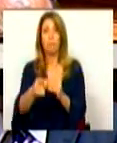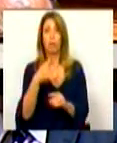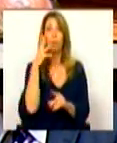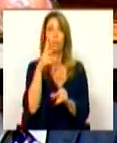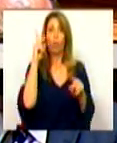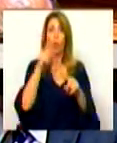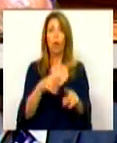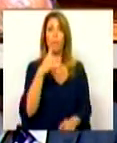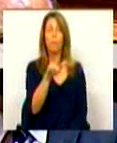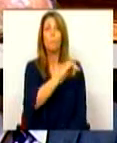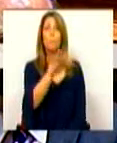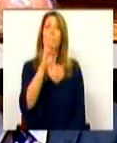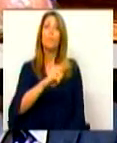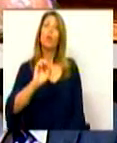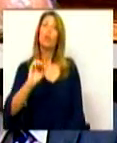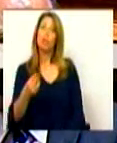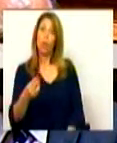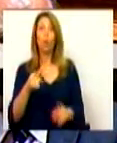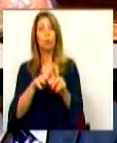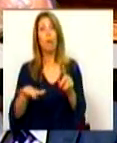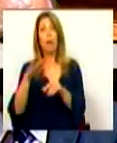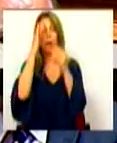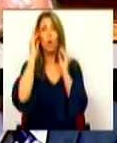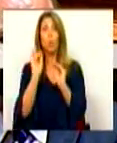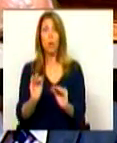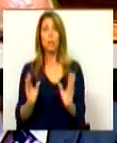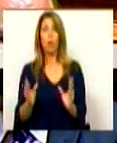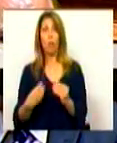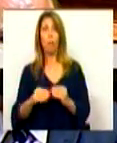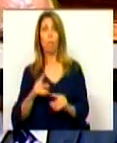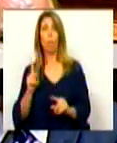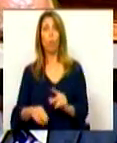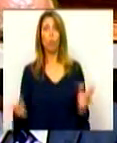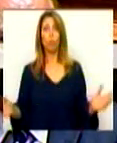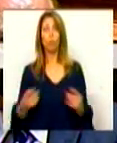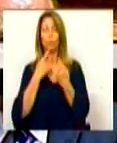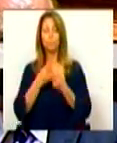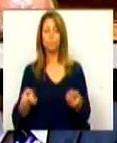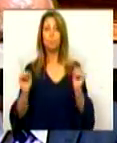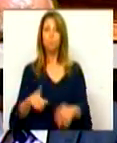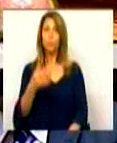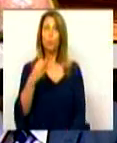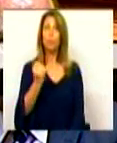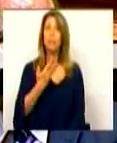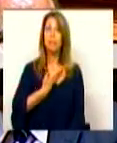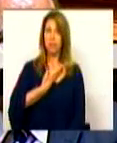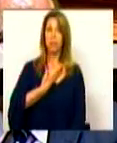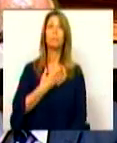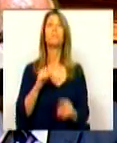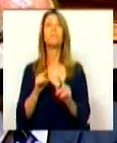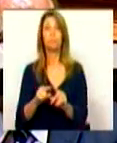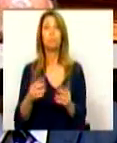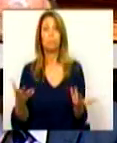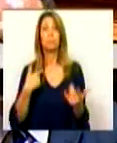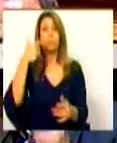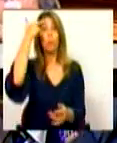euros do que estava no memorando de entendimento na educação. Mais uma vez, o PSD, e deduz-se isso da leitura das